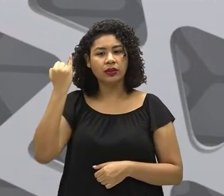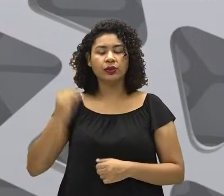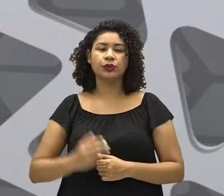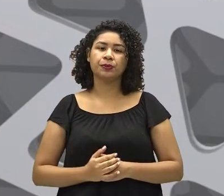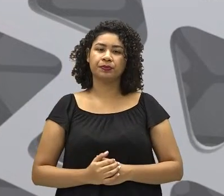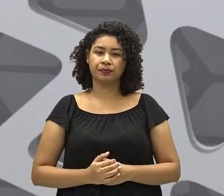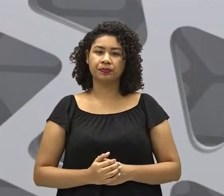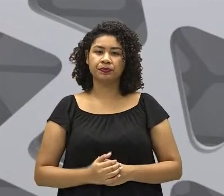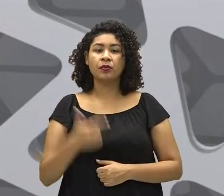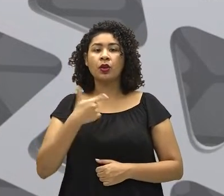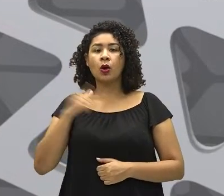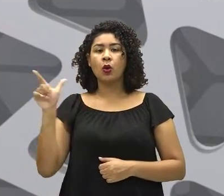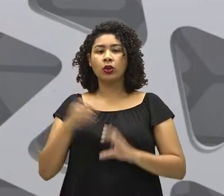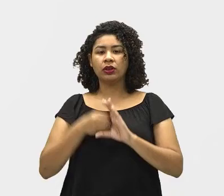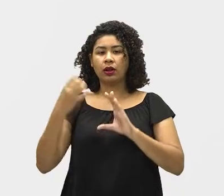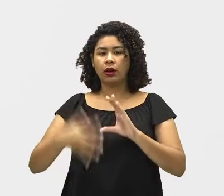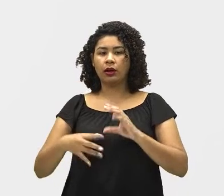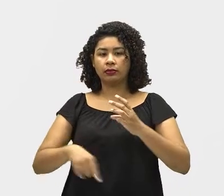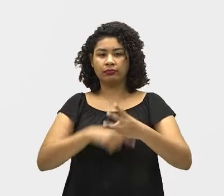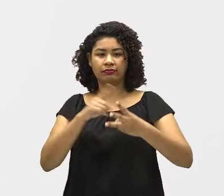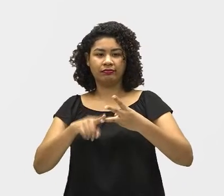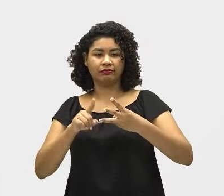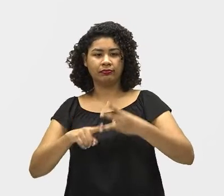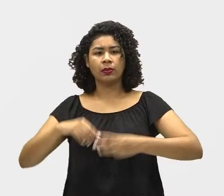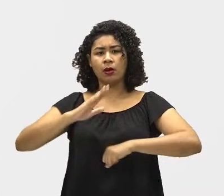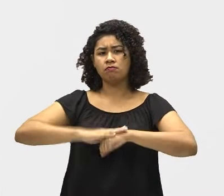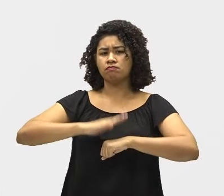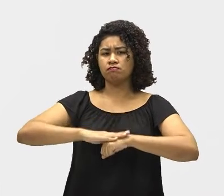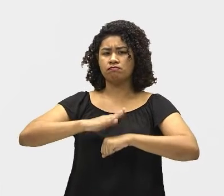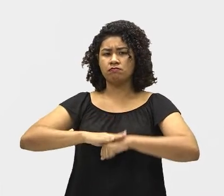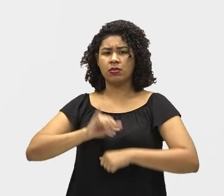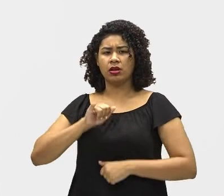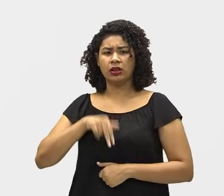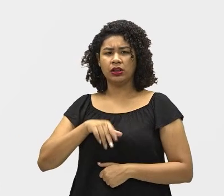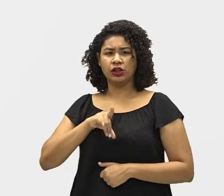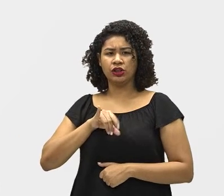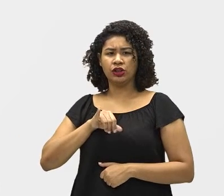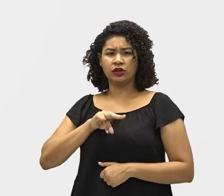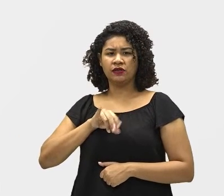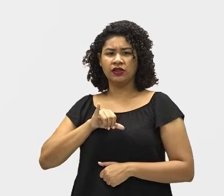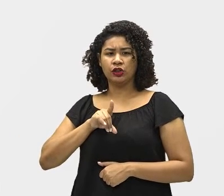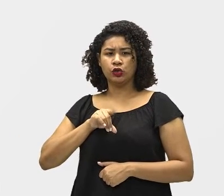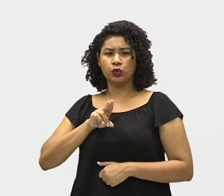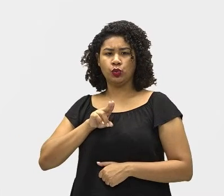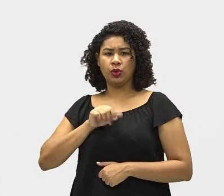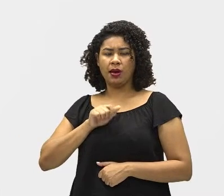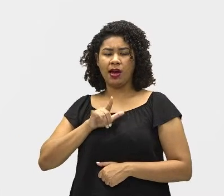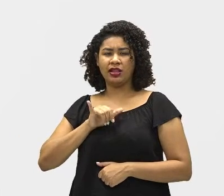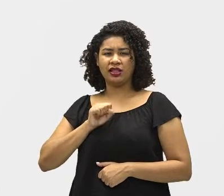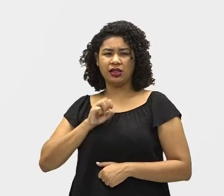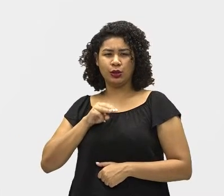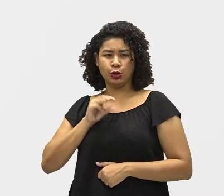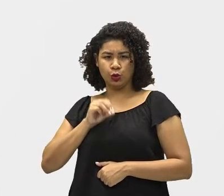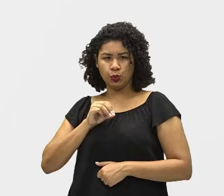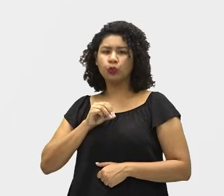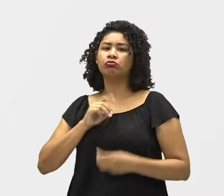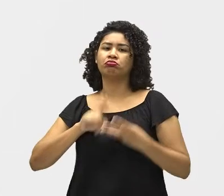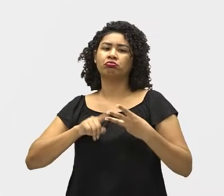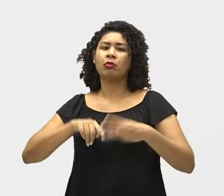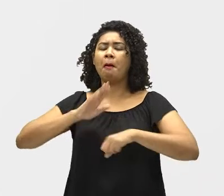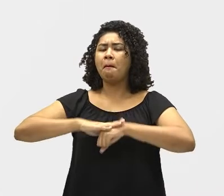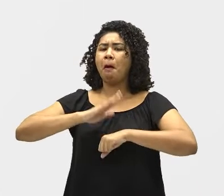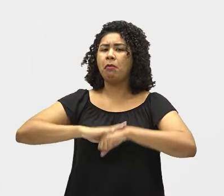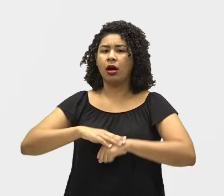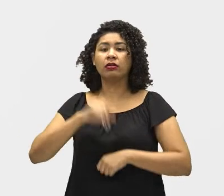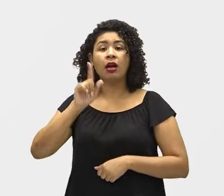momento o chamado individualismo. Então, que nasceu da necessidade de o homem conceder a